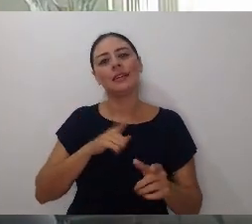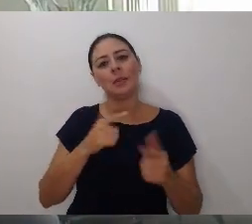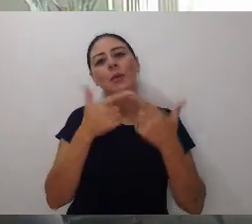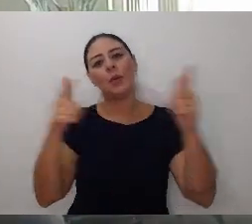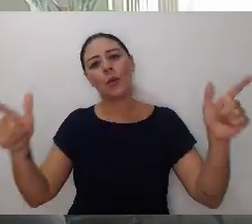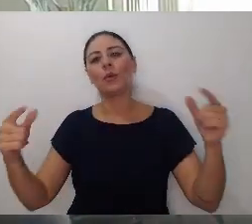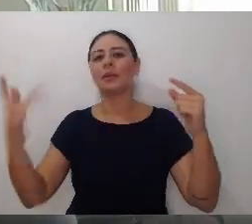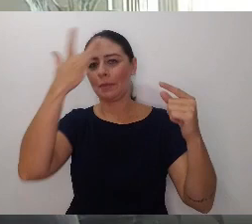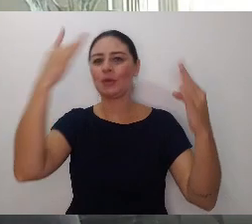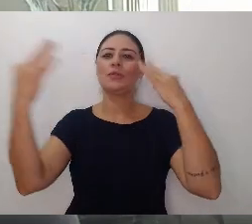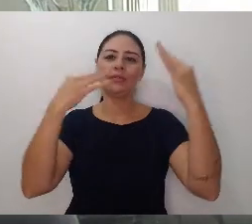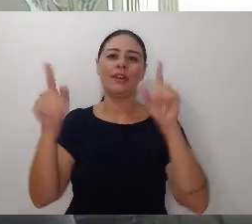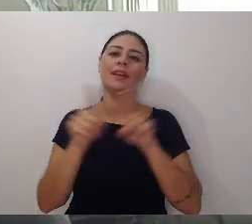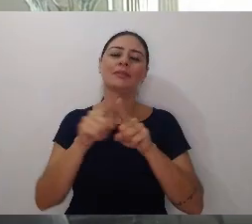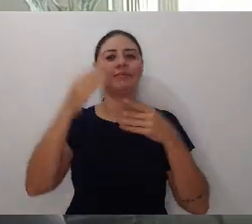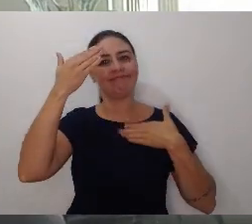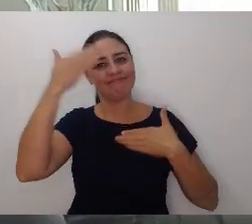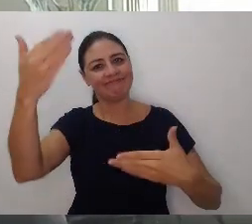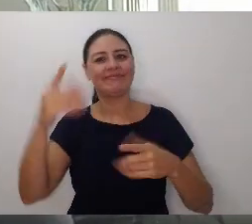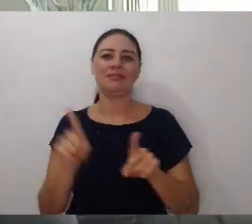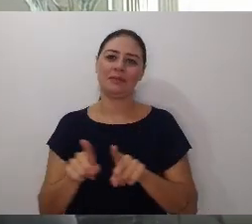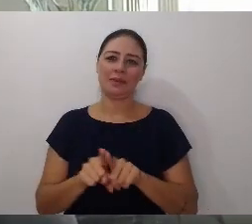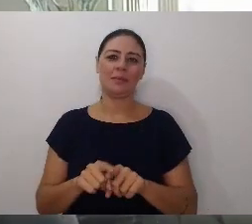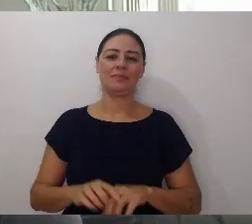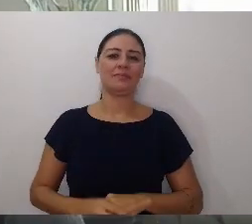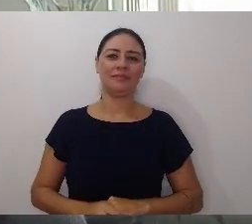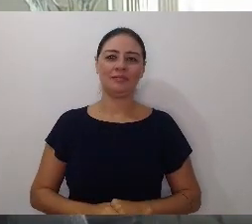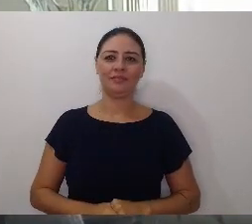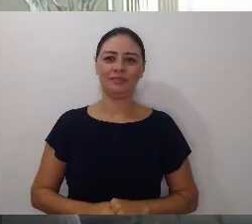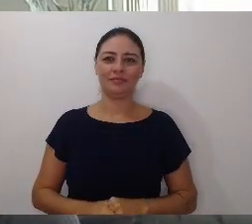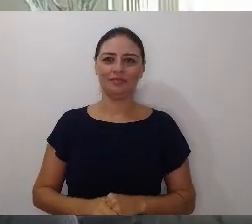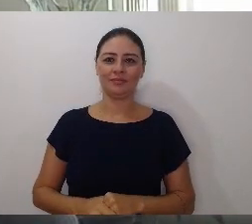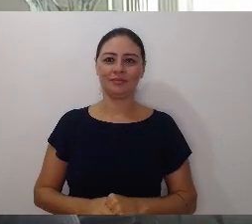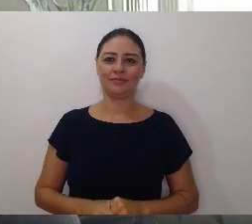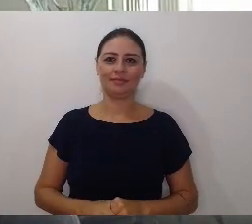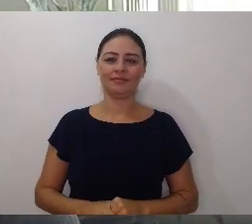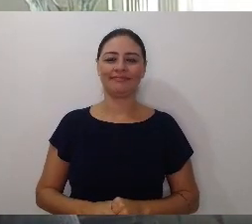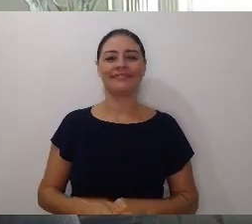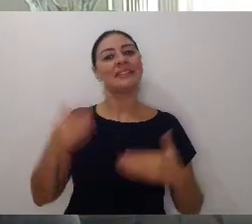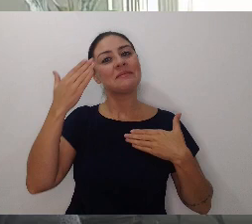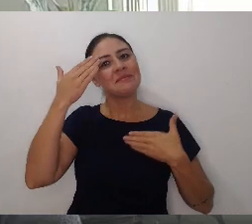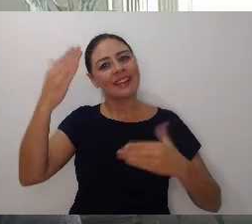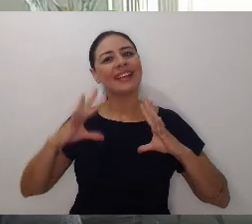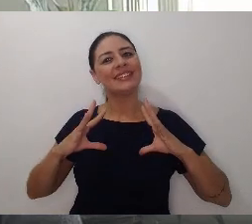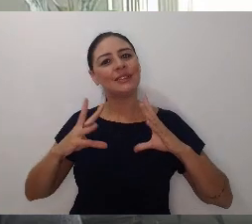né? E outras redes de ensino que sempre nos acompanham. Então, a nossa gratidão também.